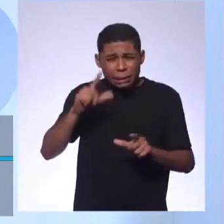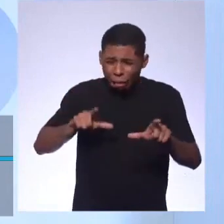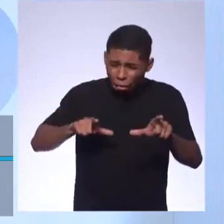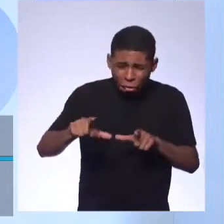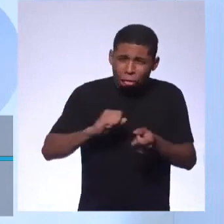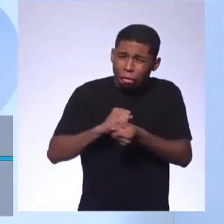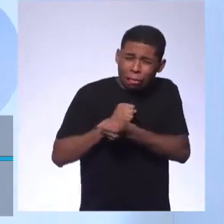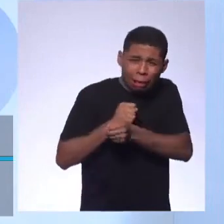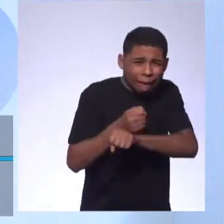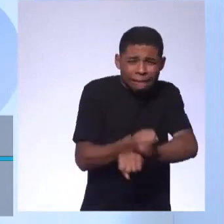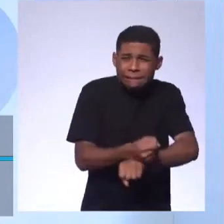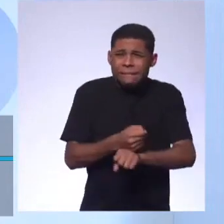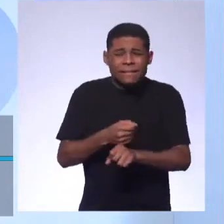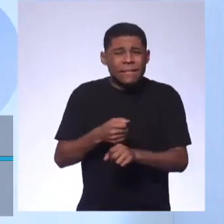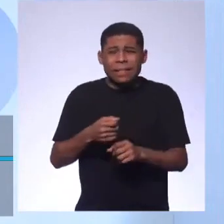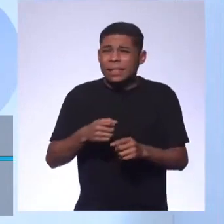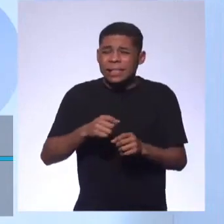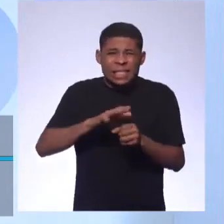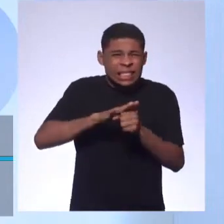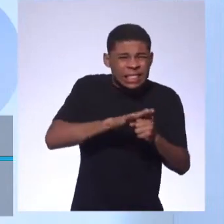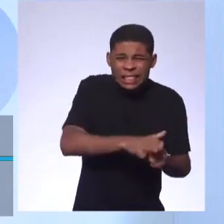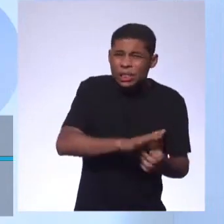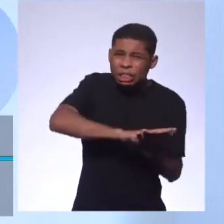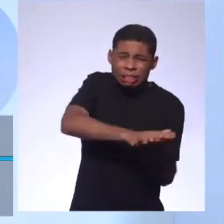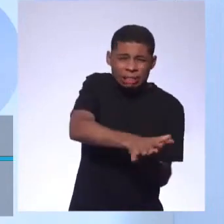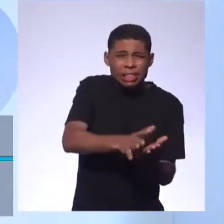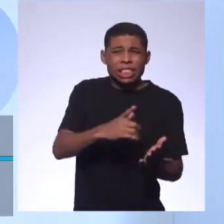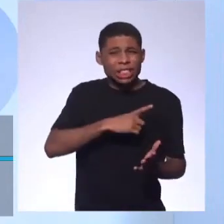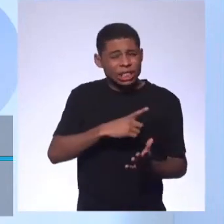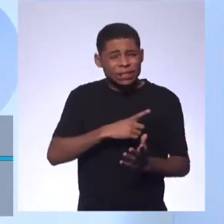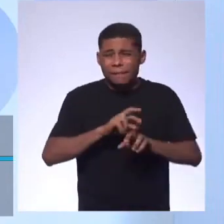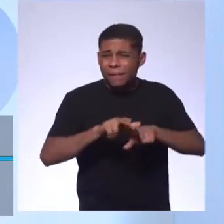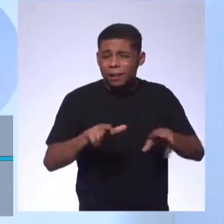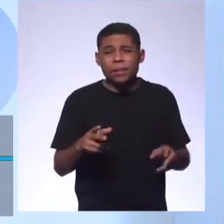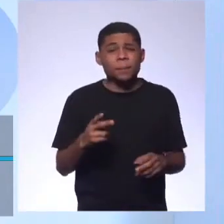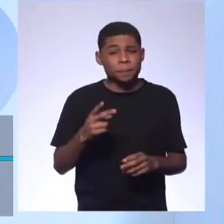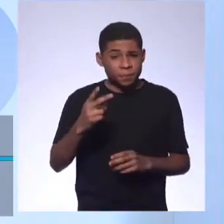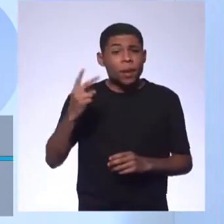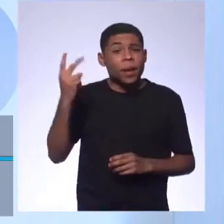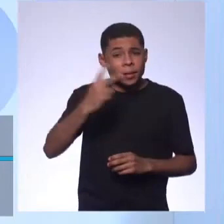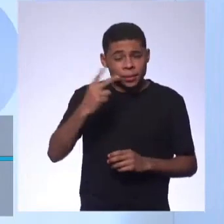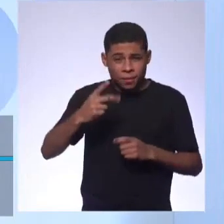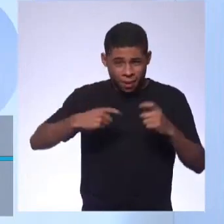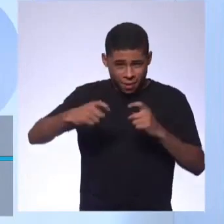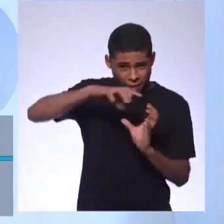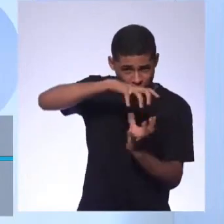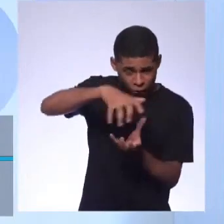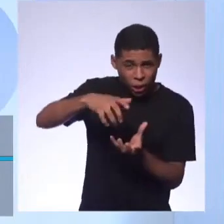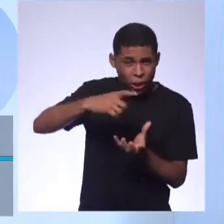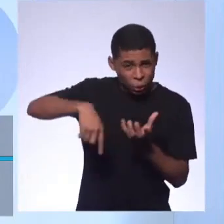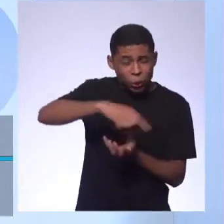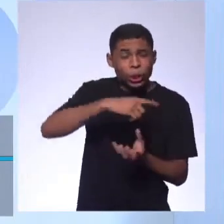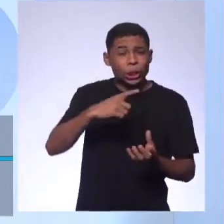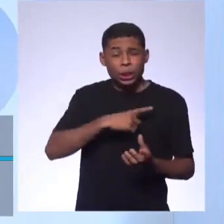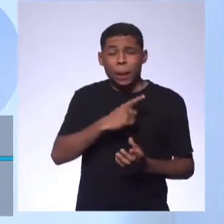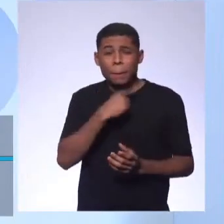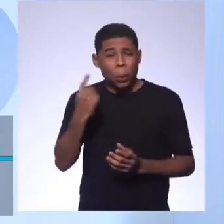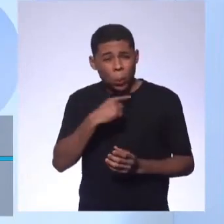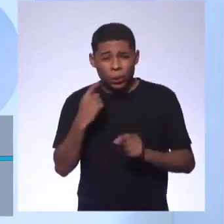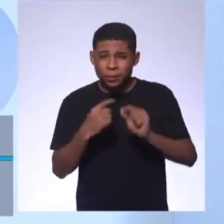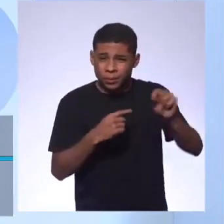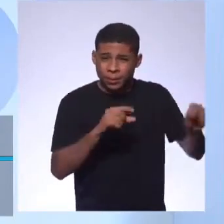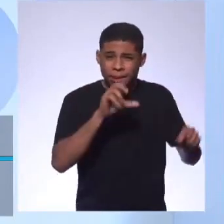trabalhos escravos, de experiências científicas. Então, a Segunda Guerra Mundial ela gerou mortes de